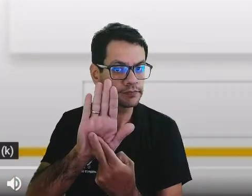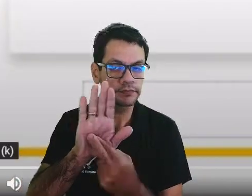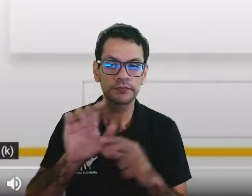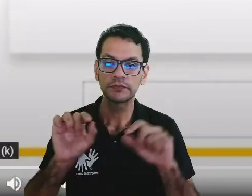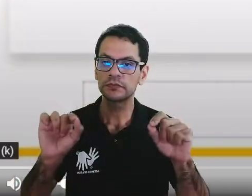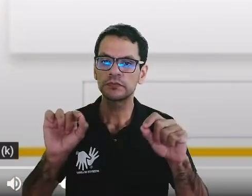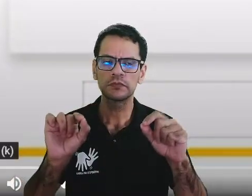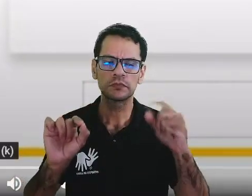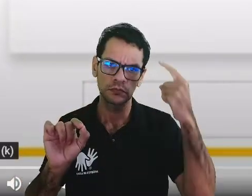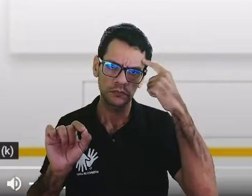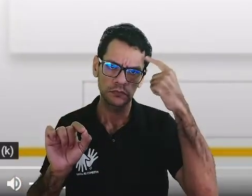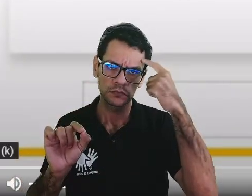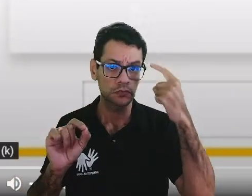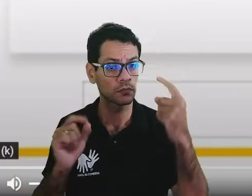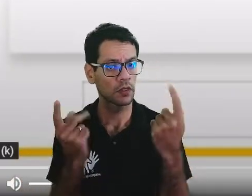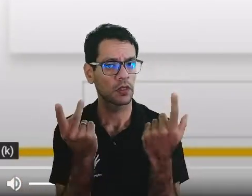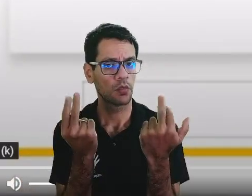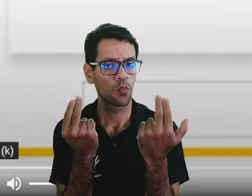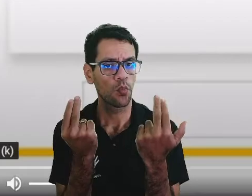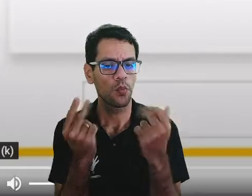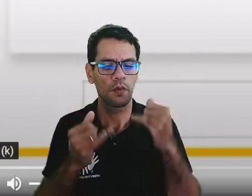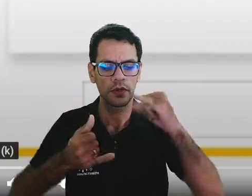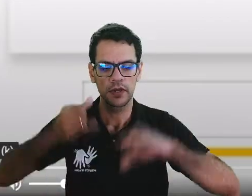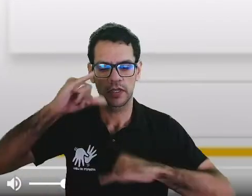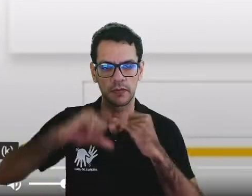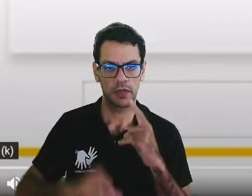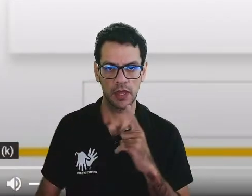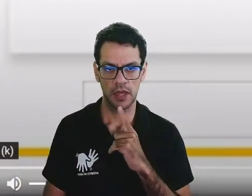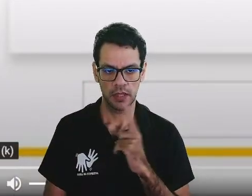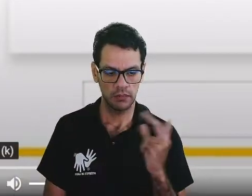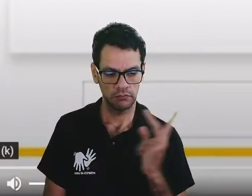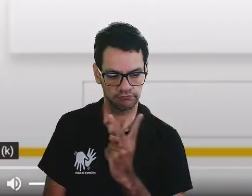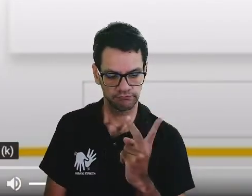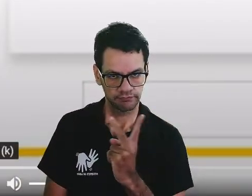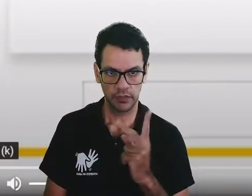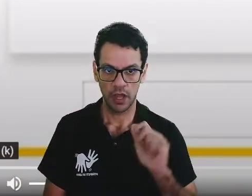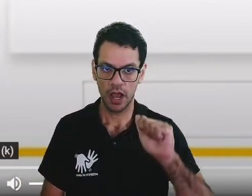as semelhanças químicas que existem entre eles, tá? Então, vamos lá.